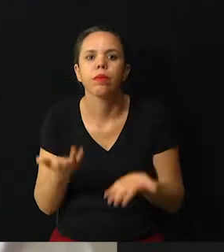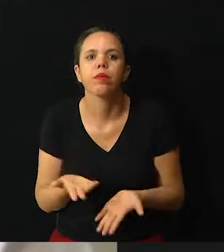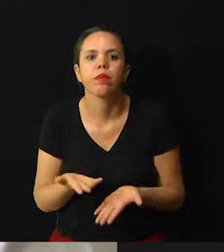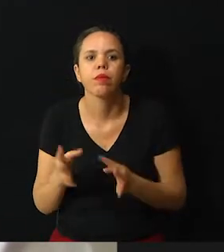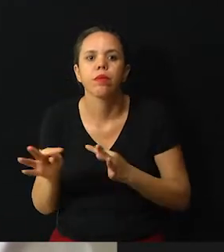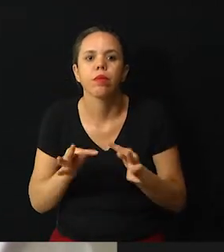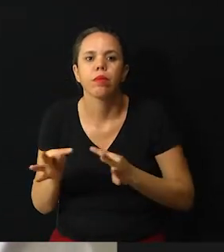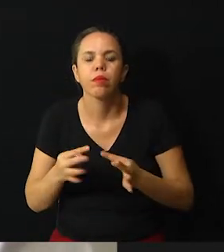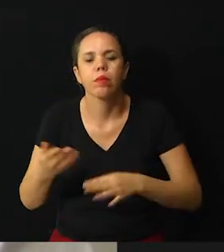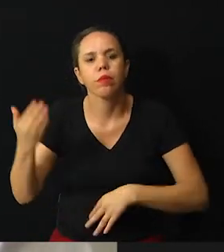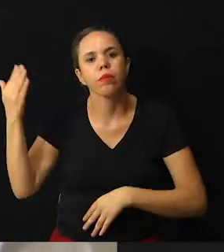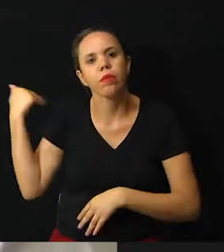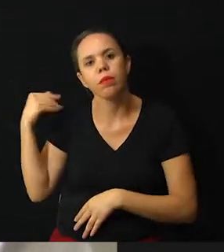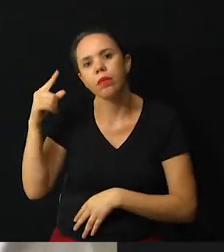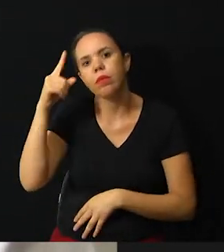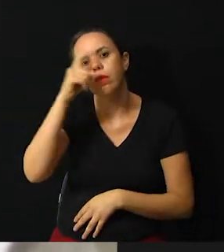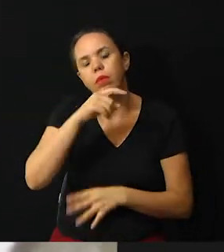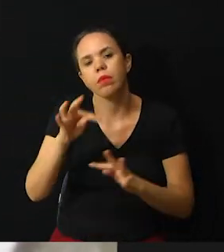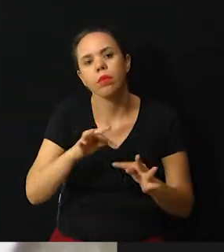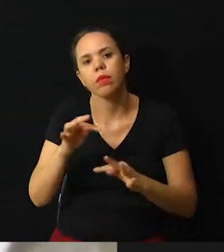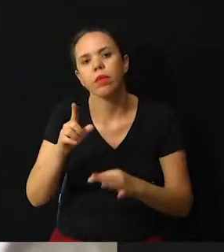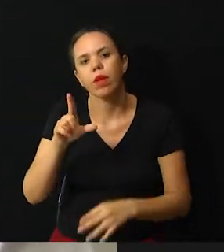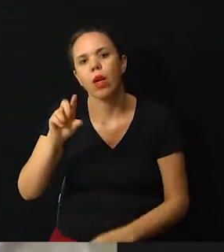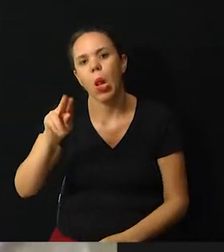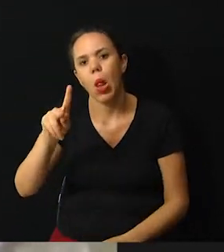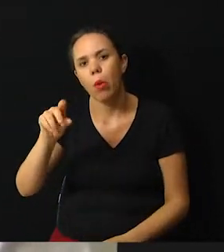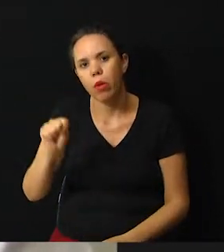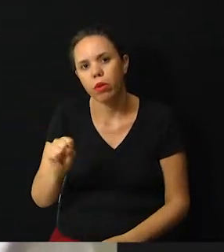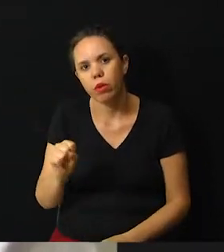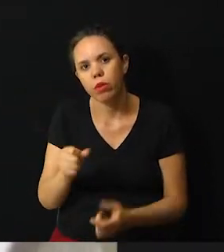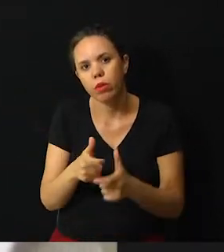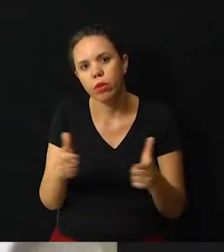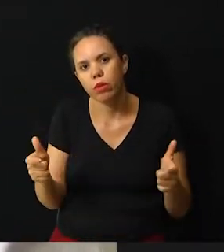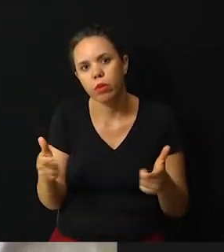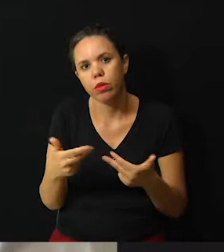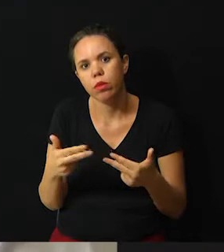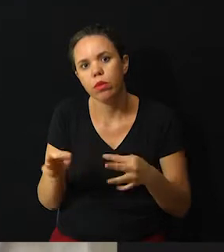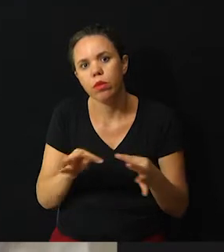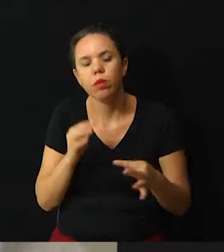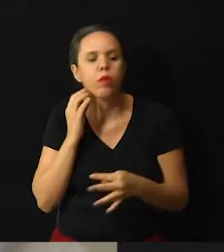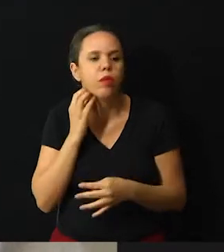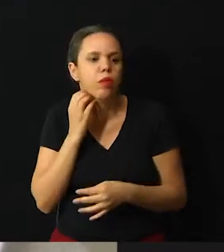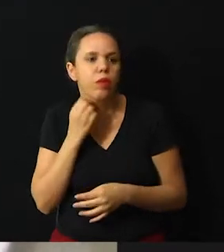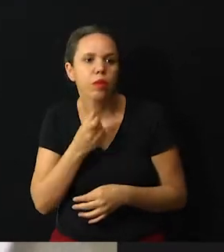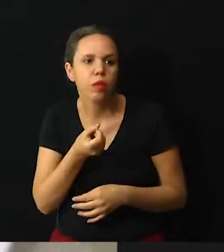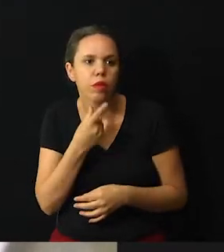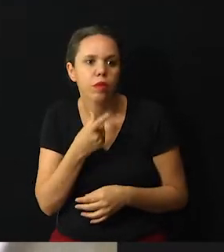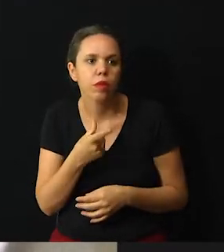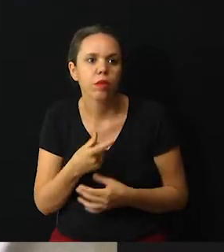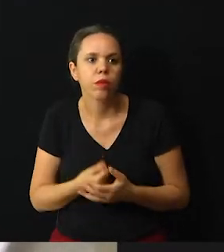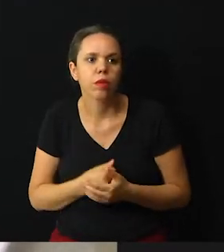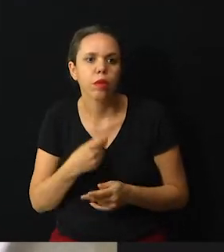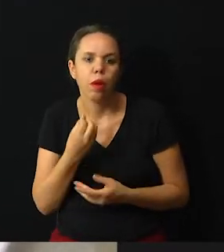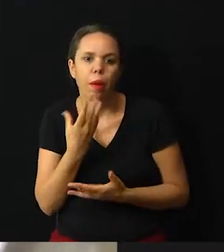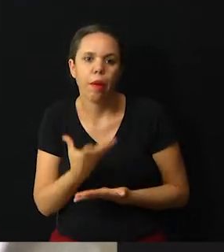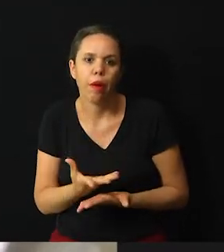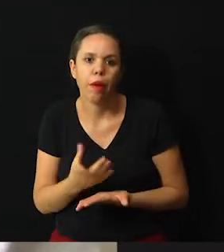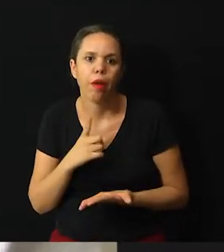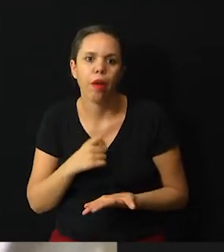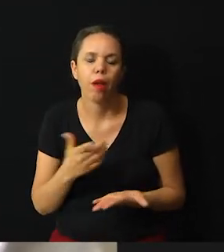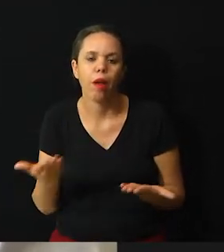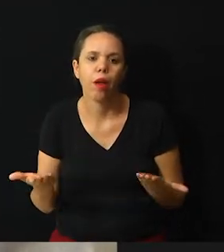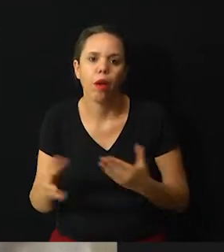felizmente, com os tratamentos, antigamente era difícil tratar pacientes com lúpus, a gente ia usar altas doses de corticoide, não tinha os medicamentos imunossupressores tão bons como